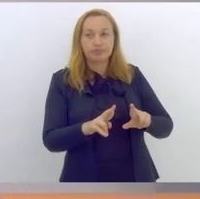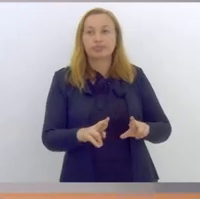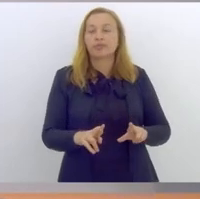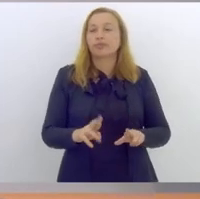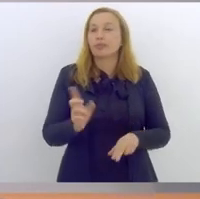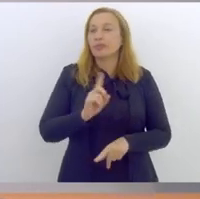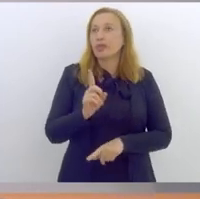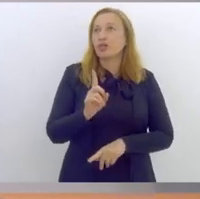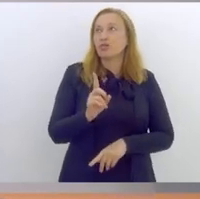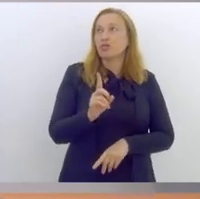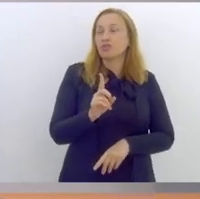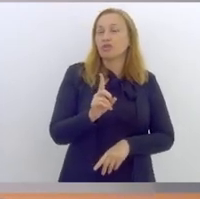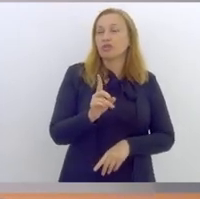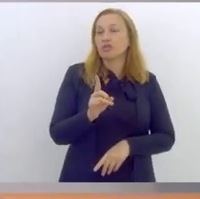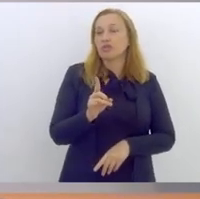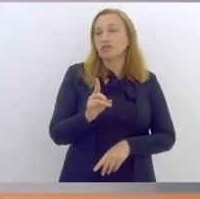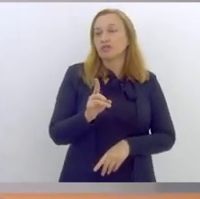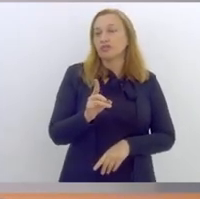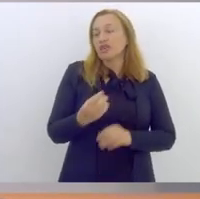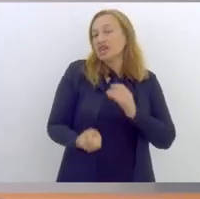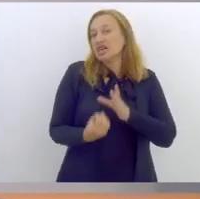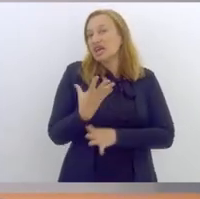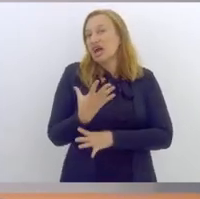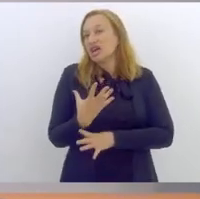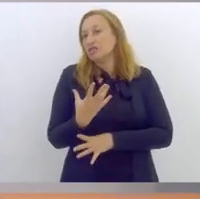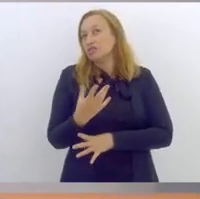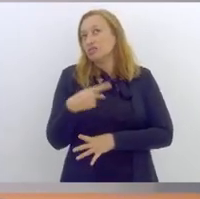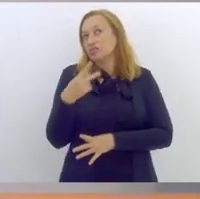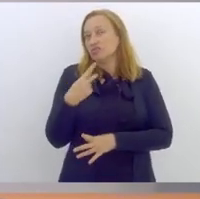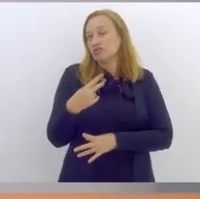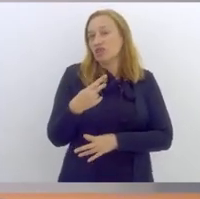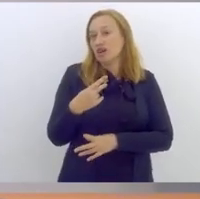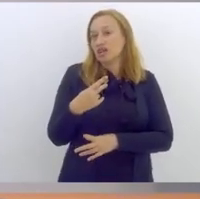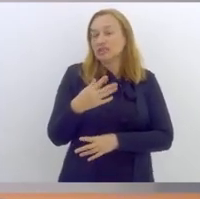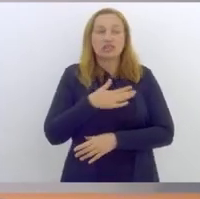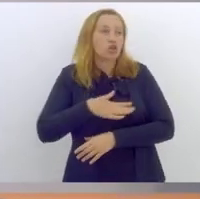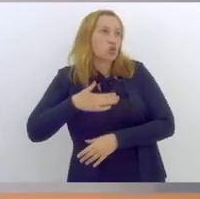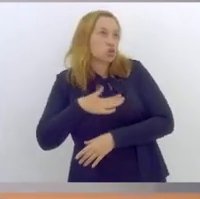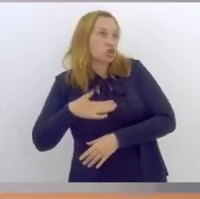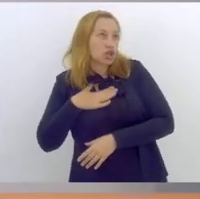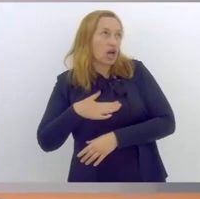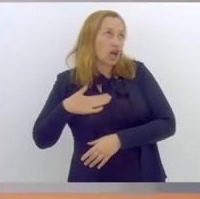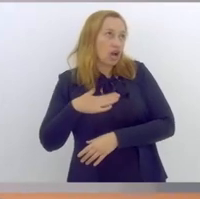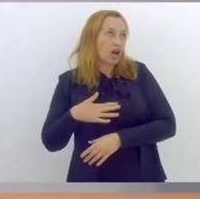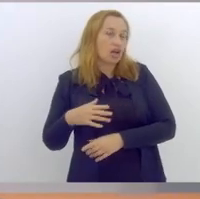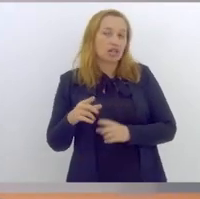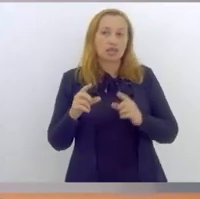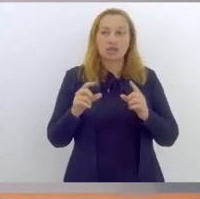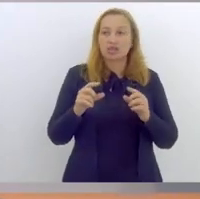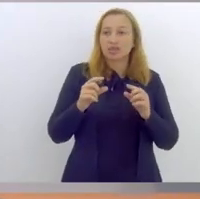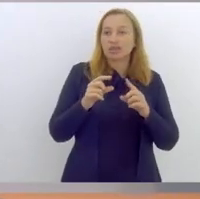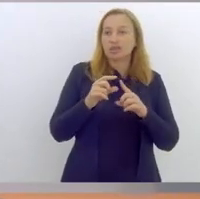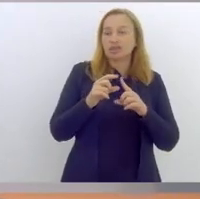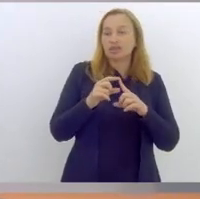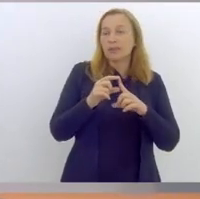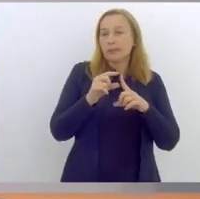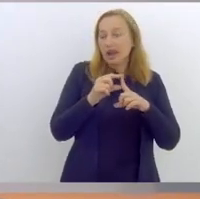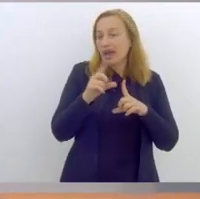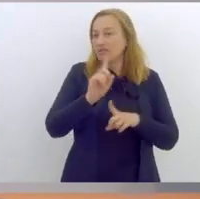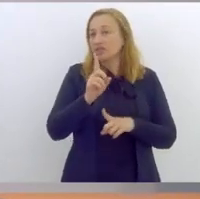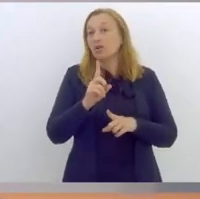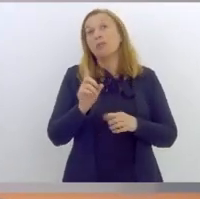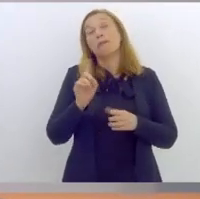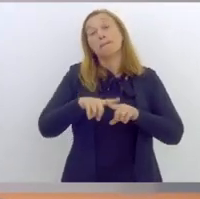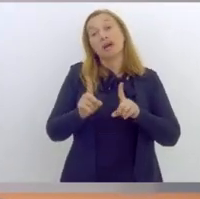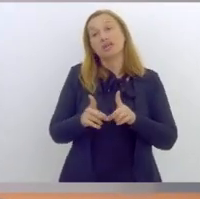claro que não foi algo né construído não se trata aqui de gostar da nomenclatura não gostar a questão é que veio